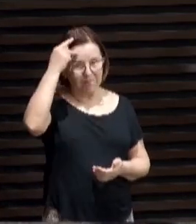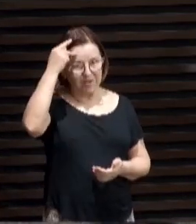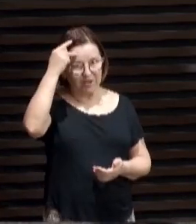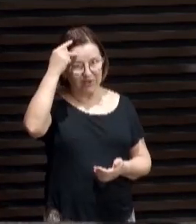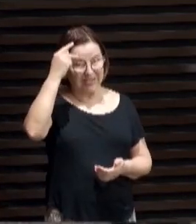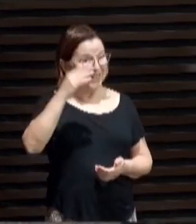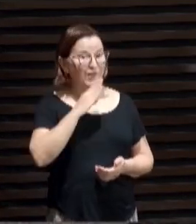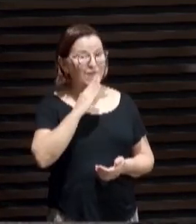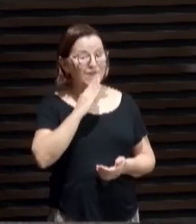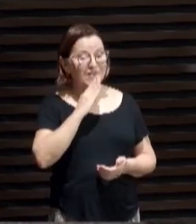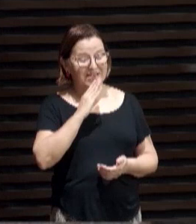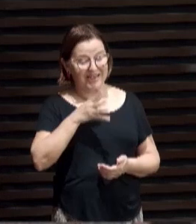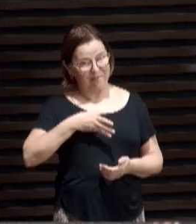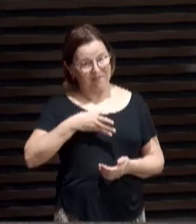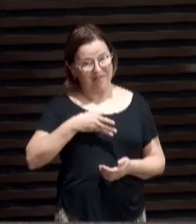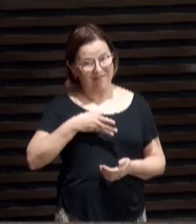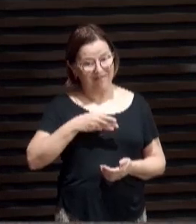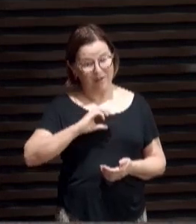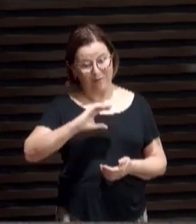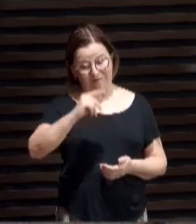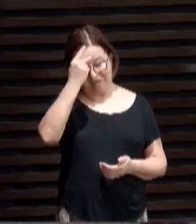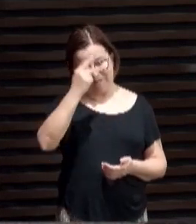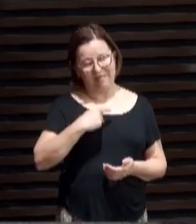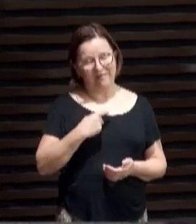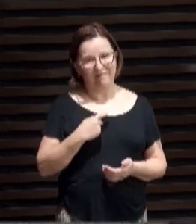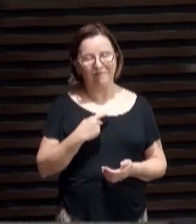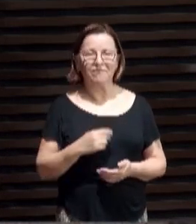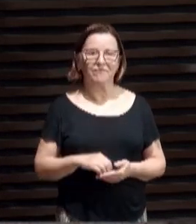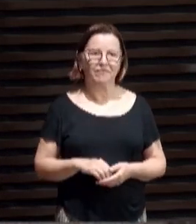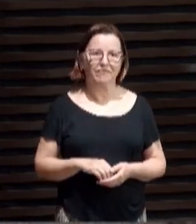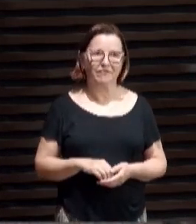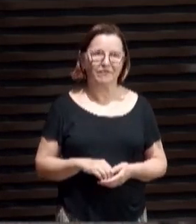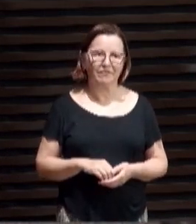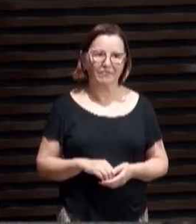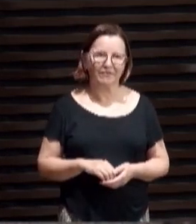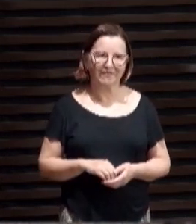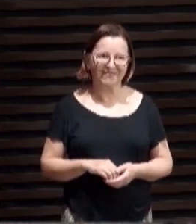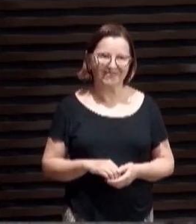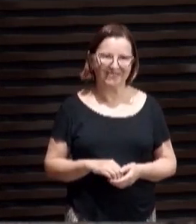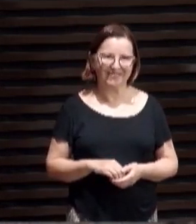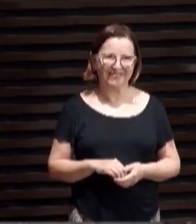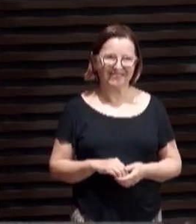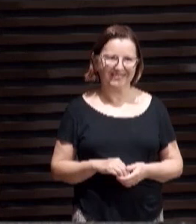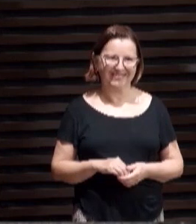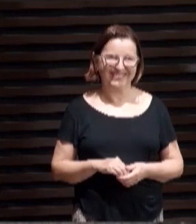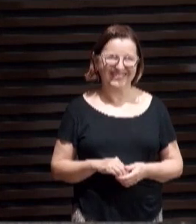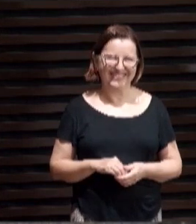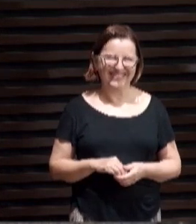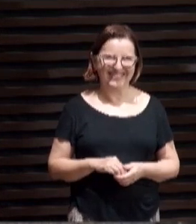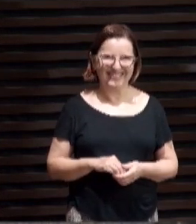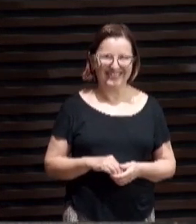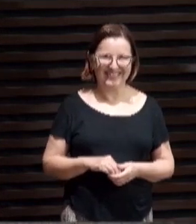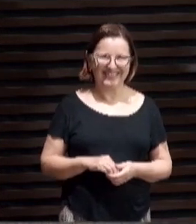mesmo. Os fracassos são limas que nos livram de grande parte da